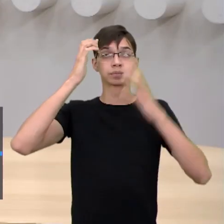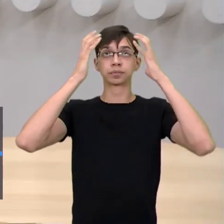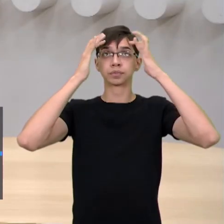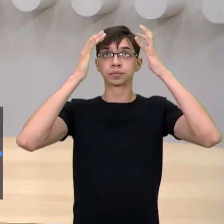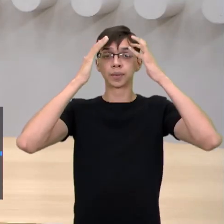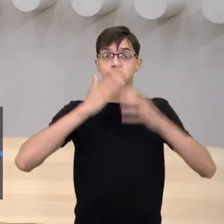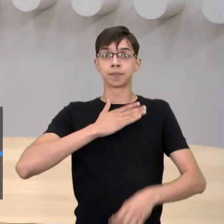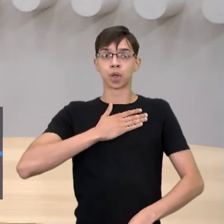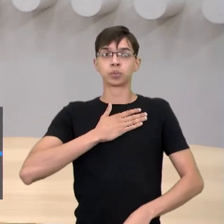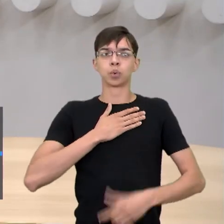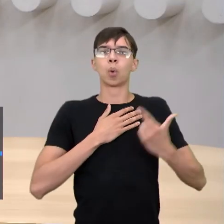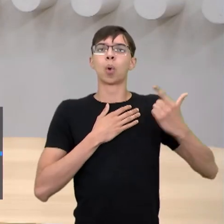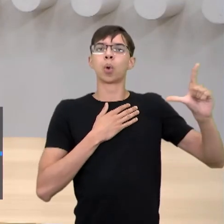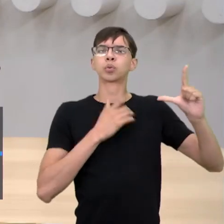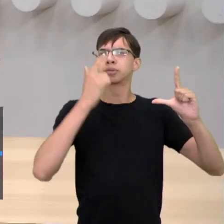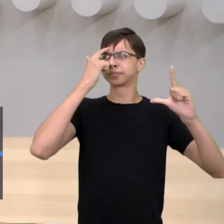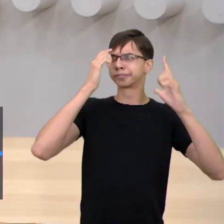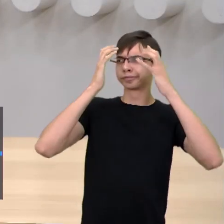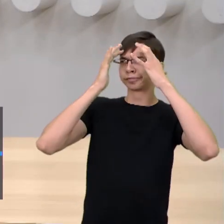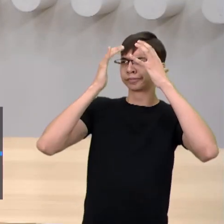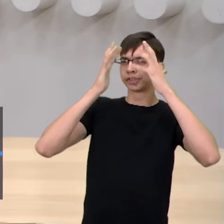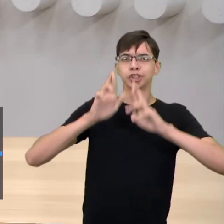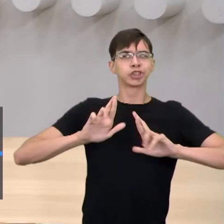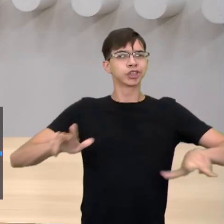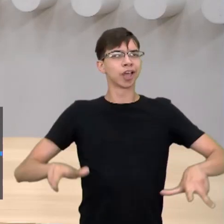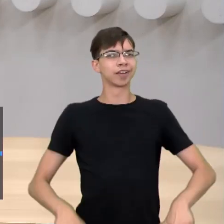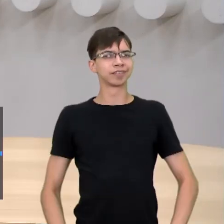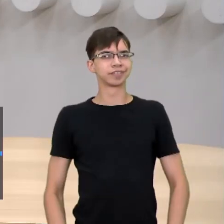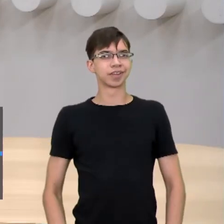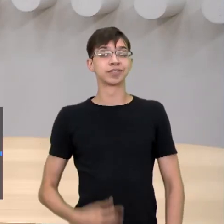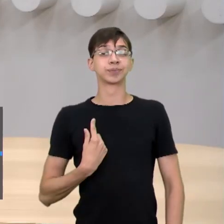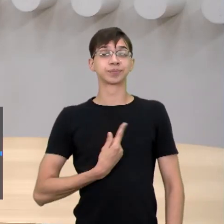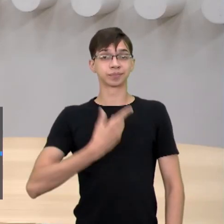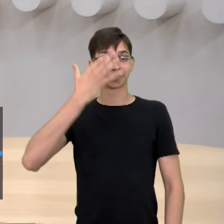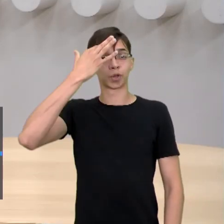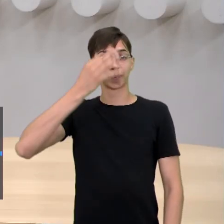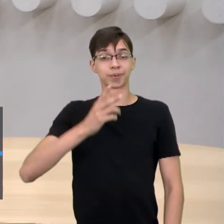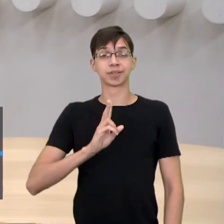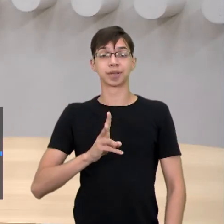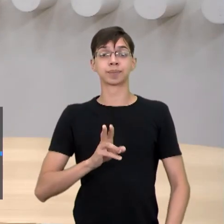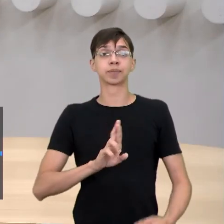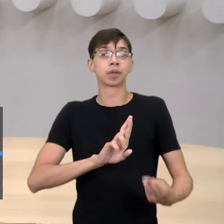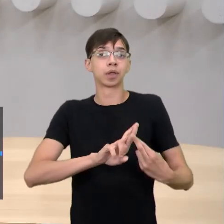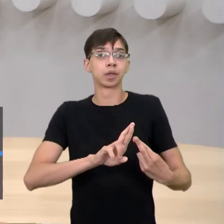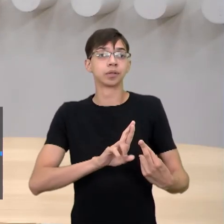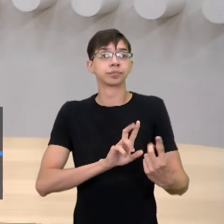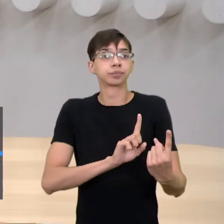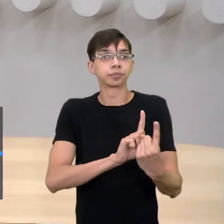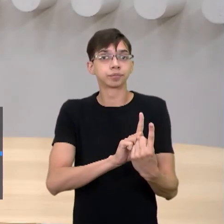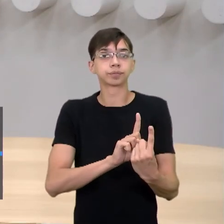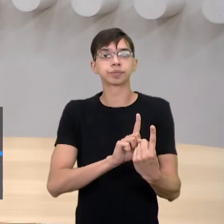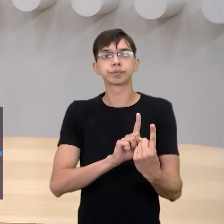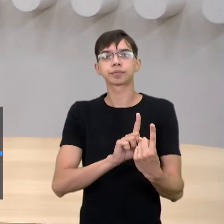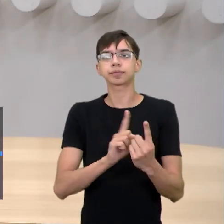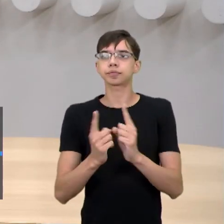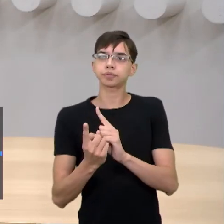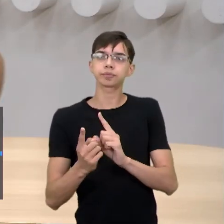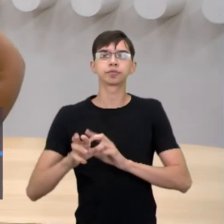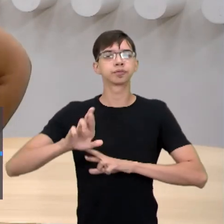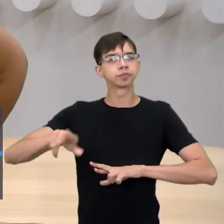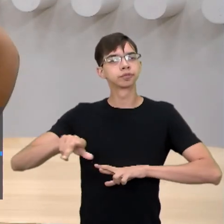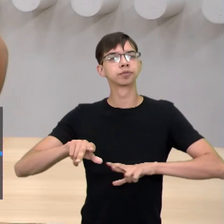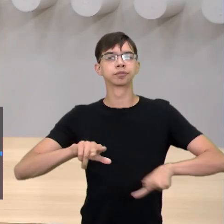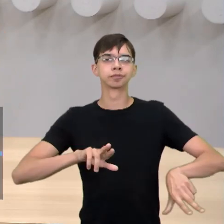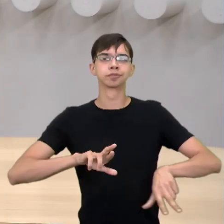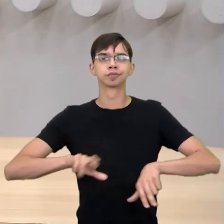da identidade e alteridade, que a gente entender que é sempre essa relação com o outro, né? Então, a partir disso, a